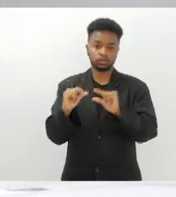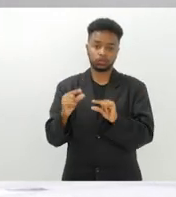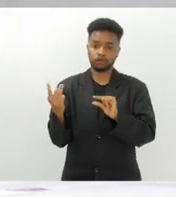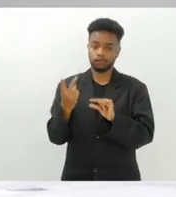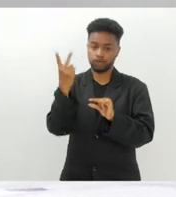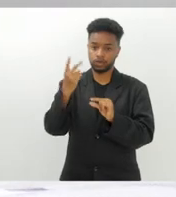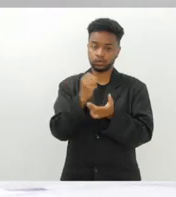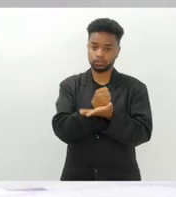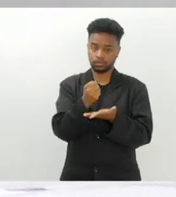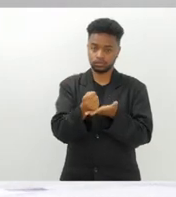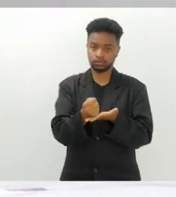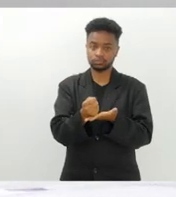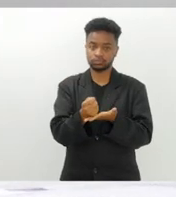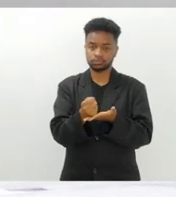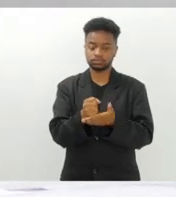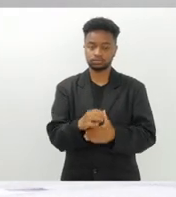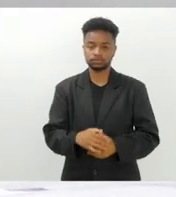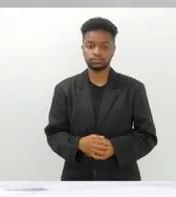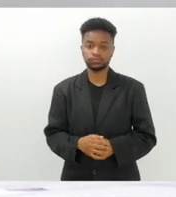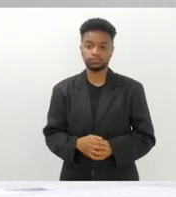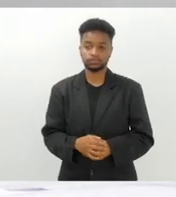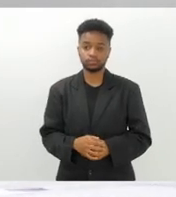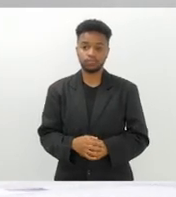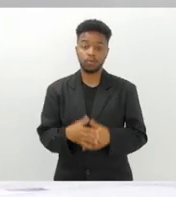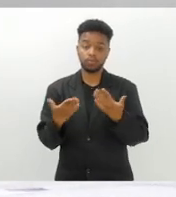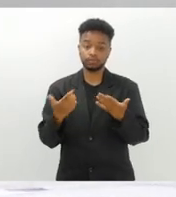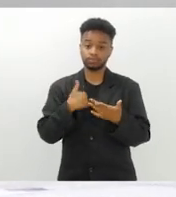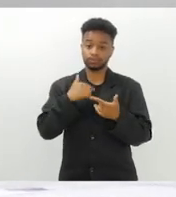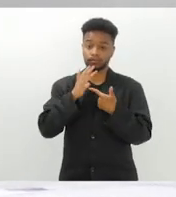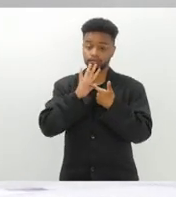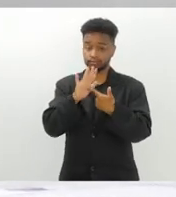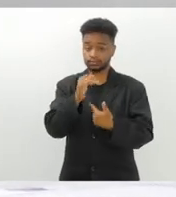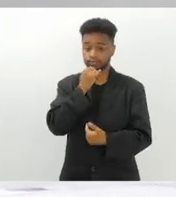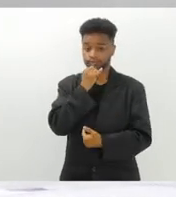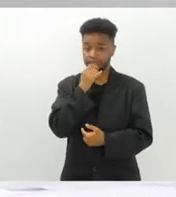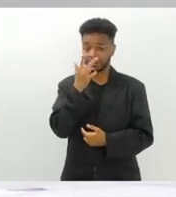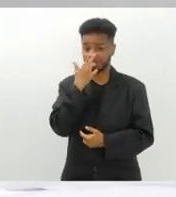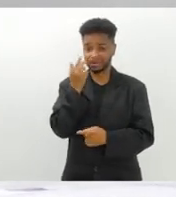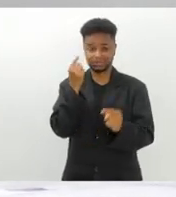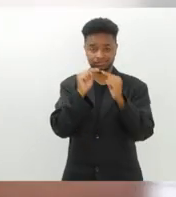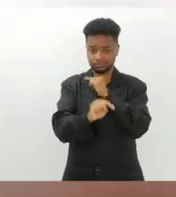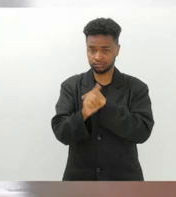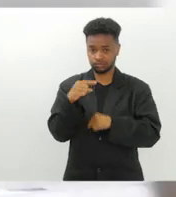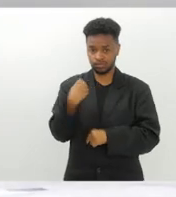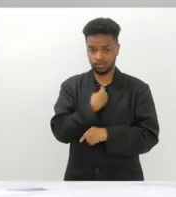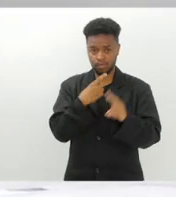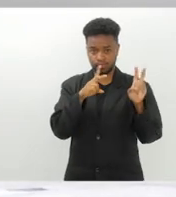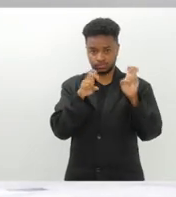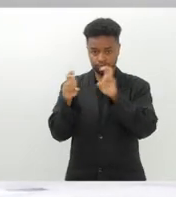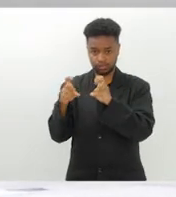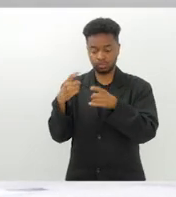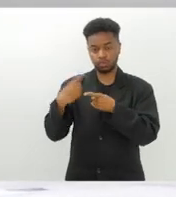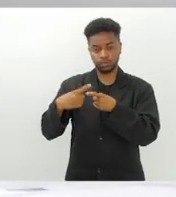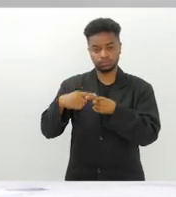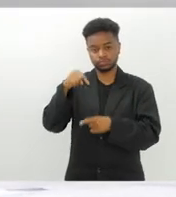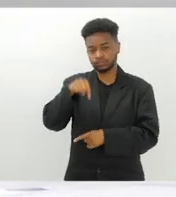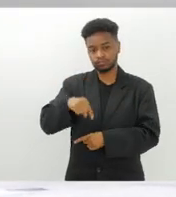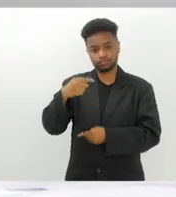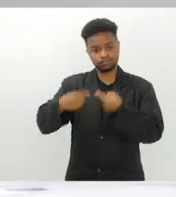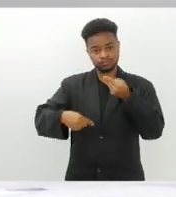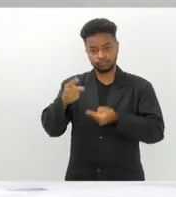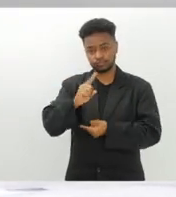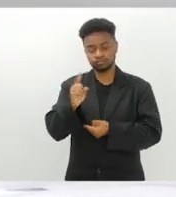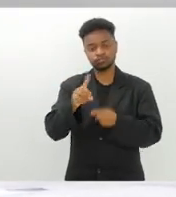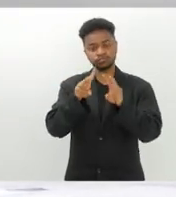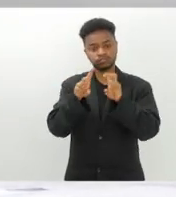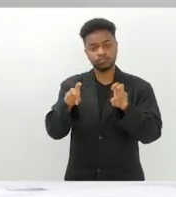de cartório e de junta comercial. Eu dou esse exemplo que aparentemente não tem nada a ver com o nosso tema, que a gente não está discutindo cooperativa